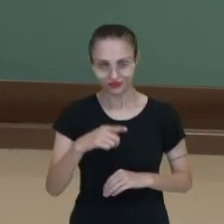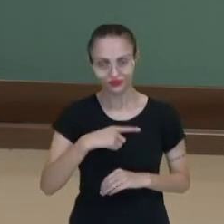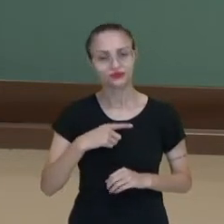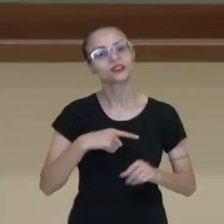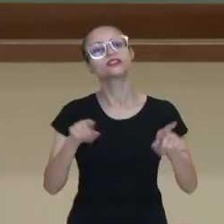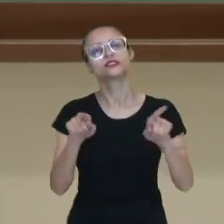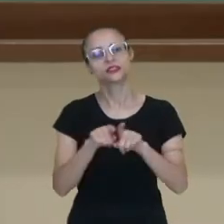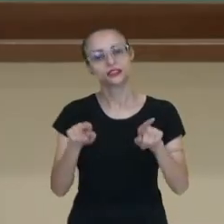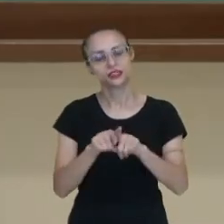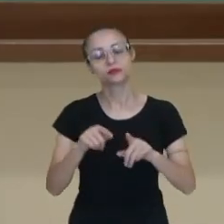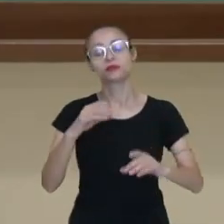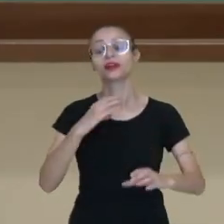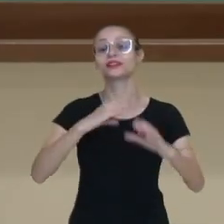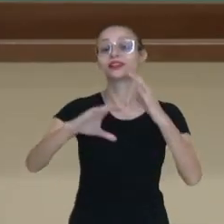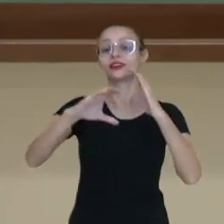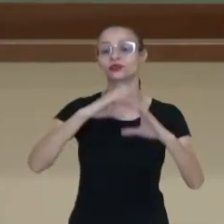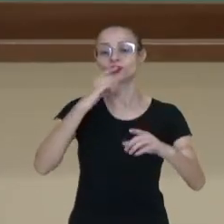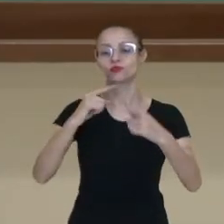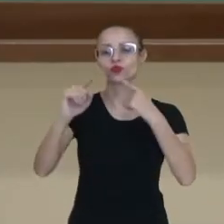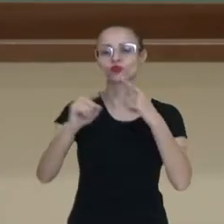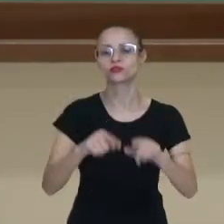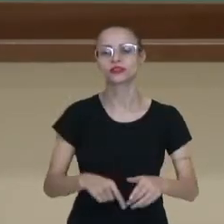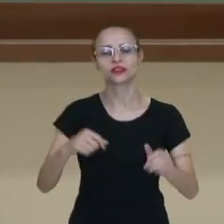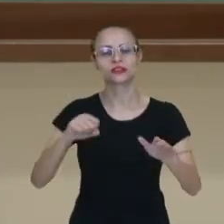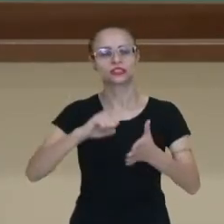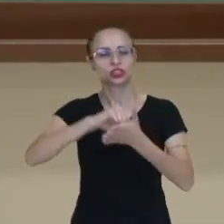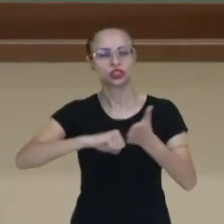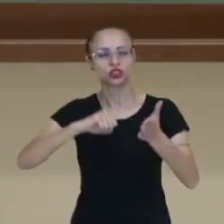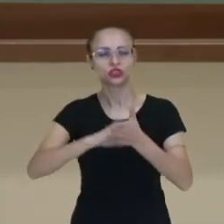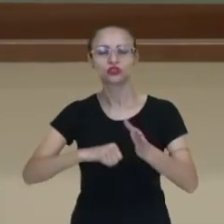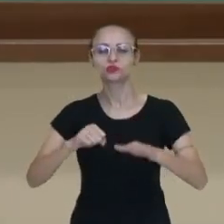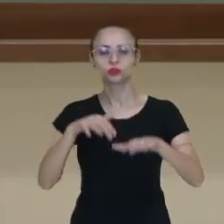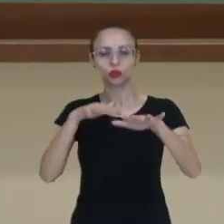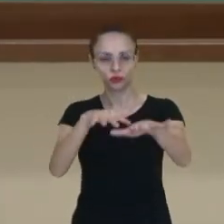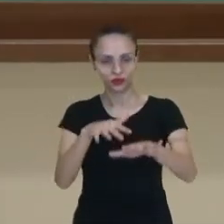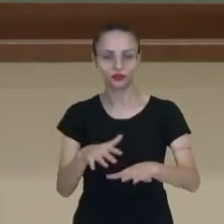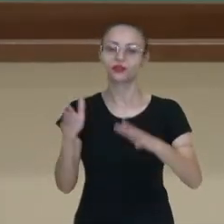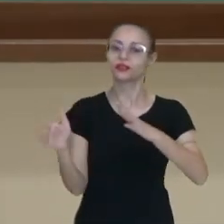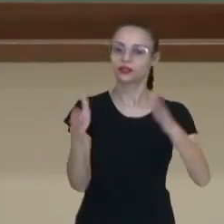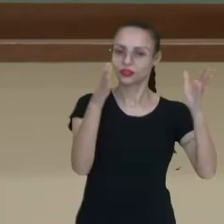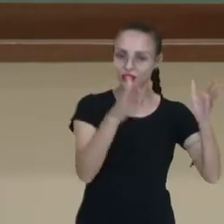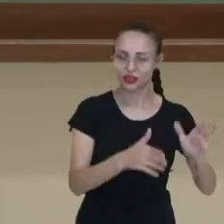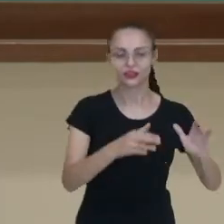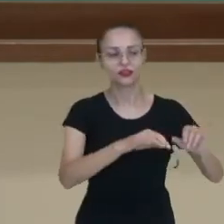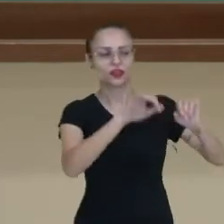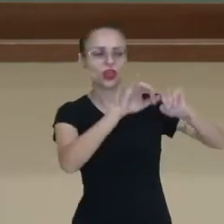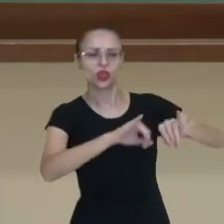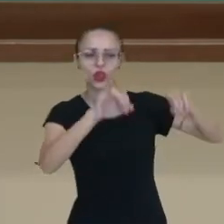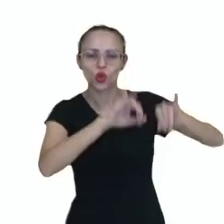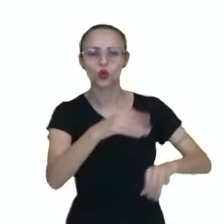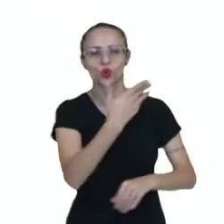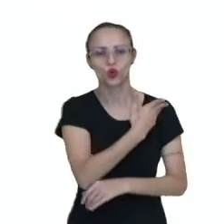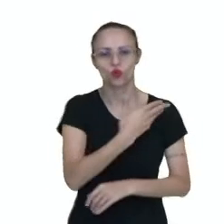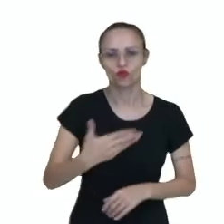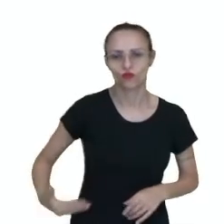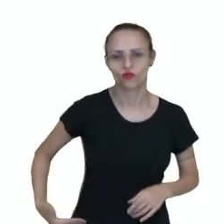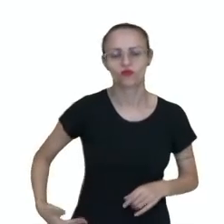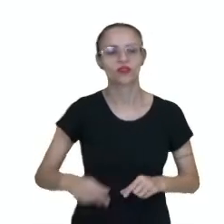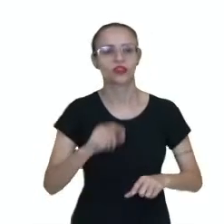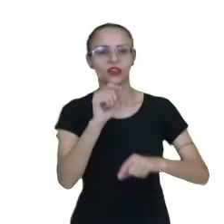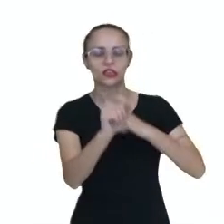aí grandes canções de protesto que passam a ocorrer. Então, se de um lado você vai ter toda uma propaganda do governo,